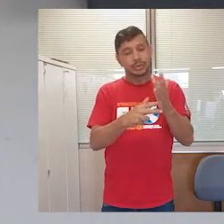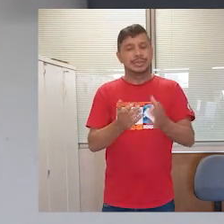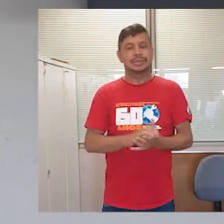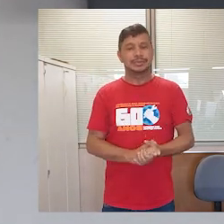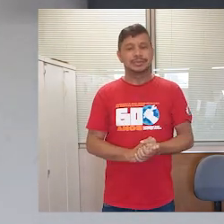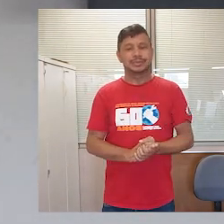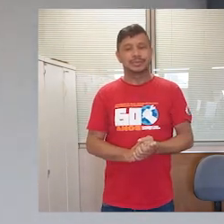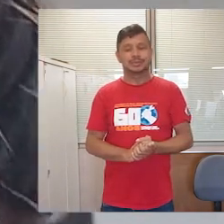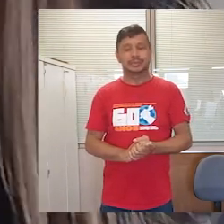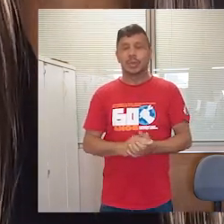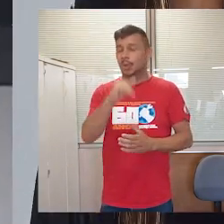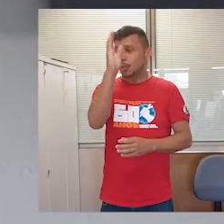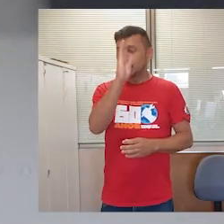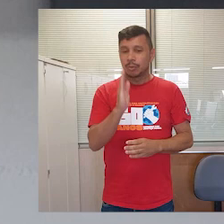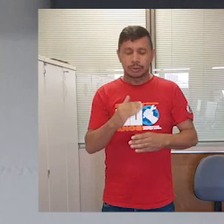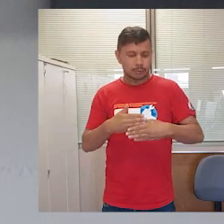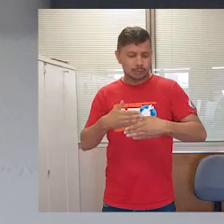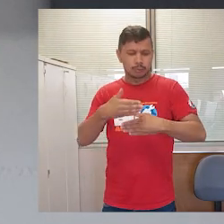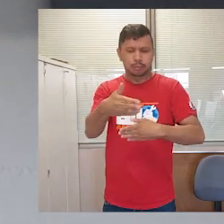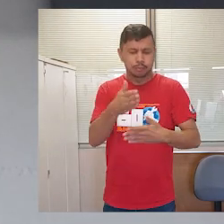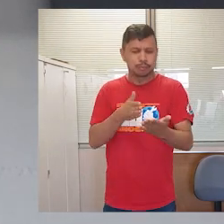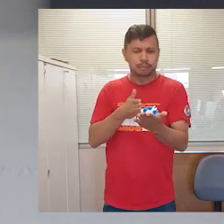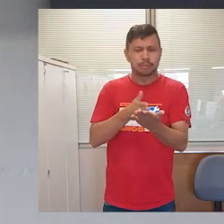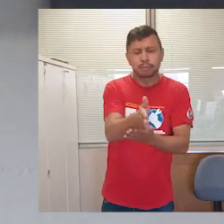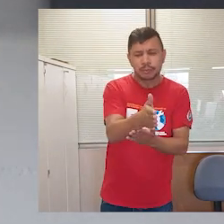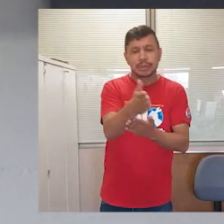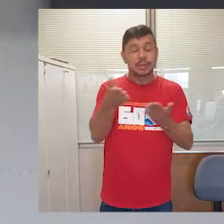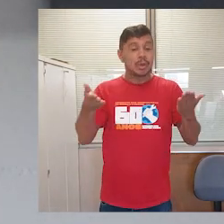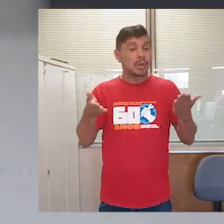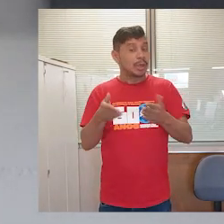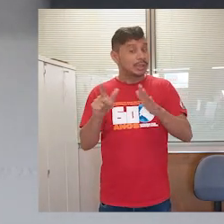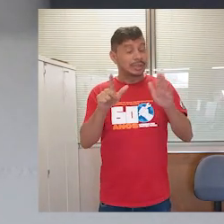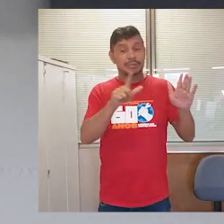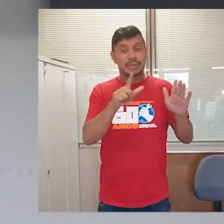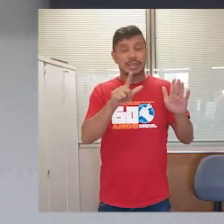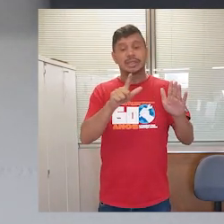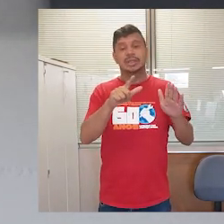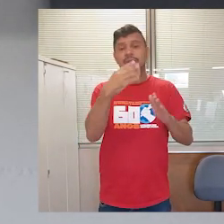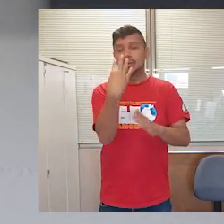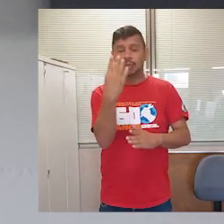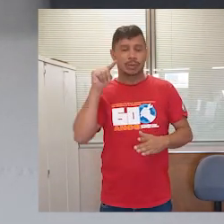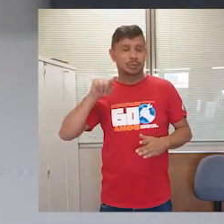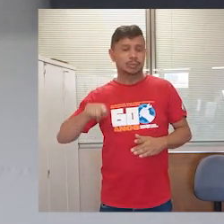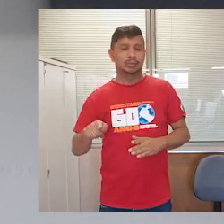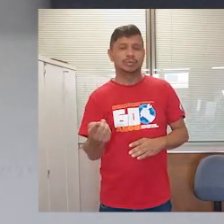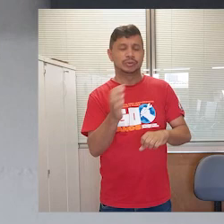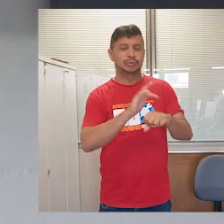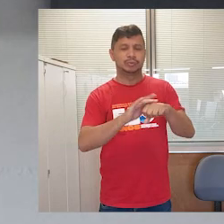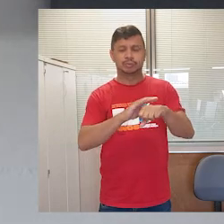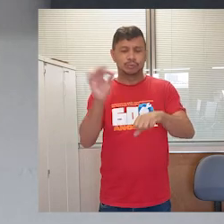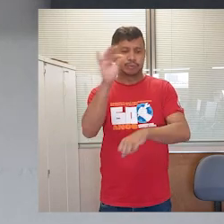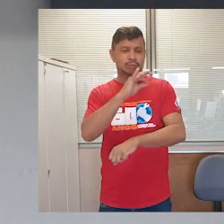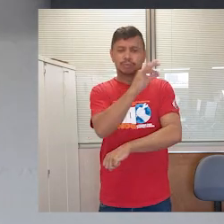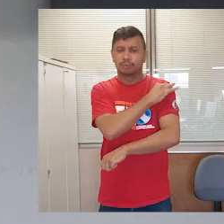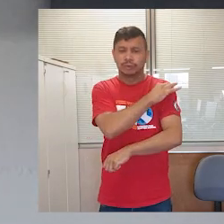no sindicato. O Brasil ultrapassou no início desta semana a marca de 4 milhões de casos de